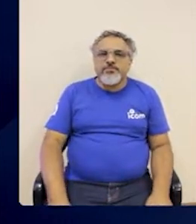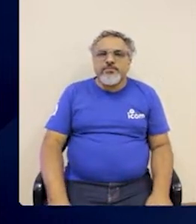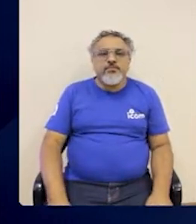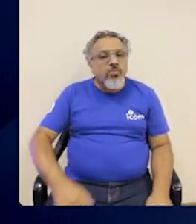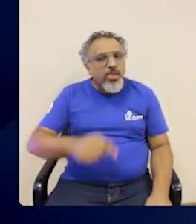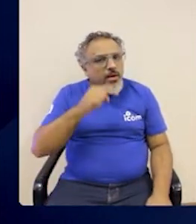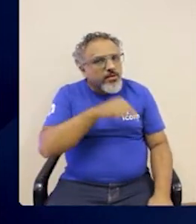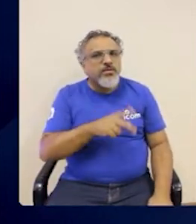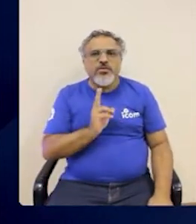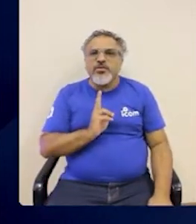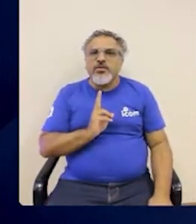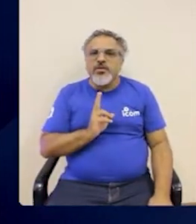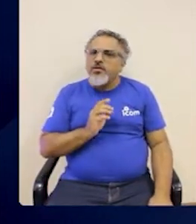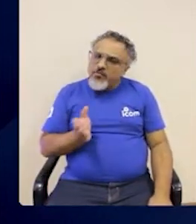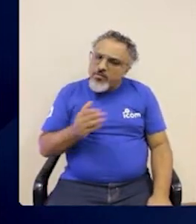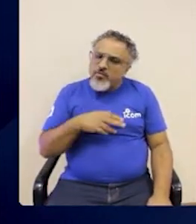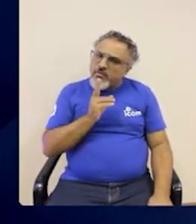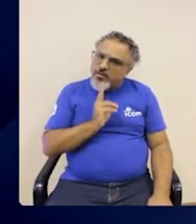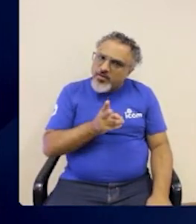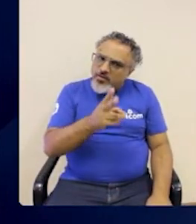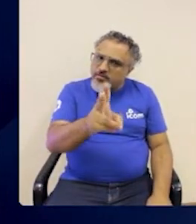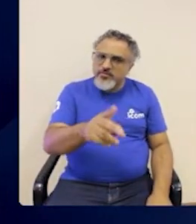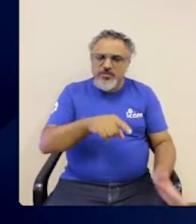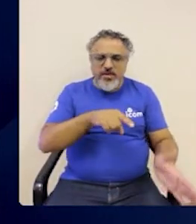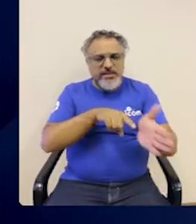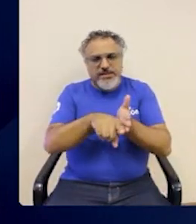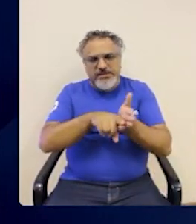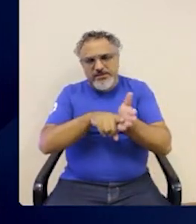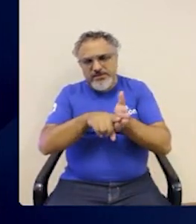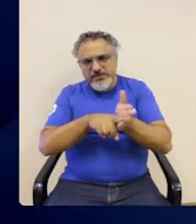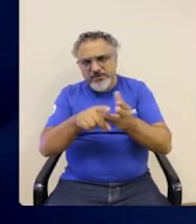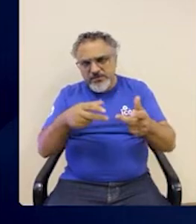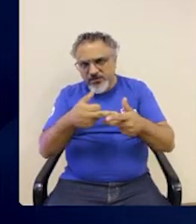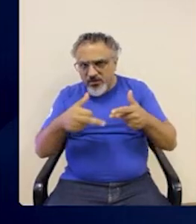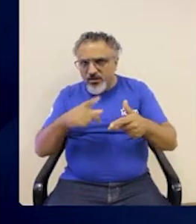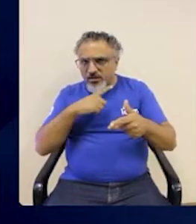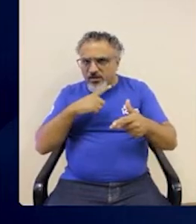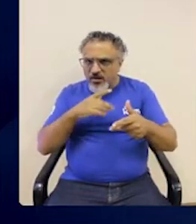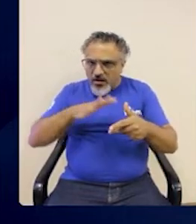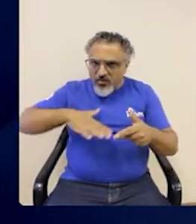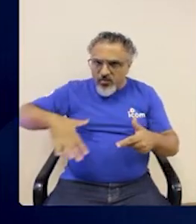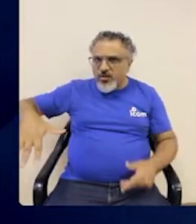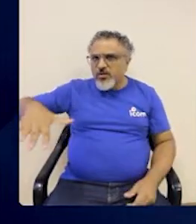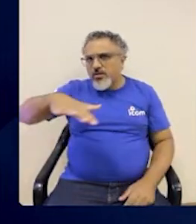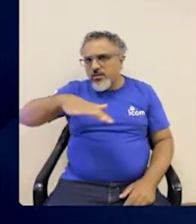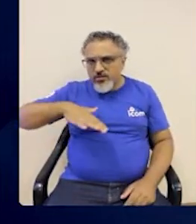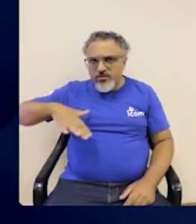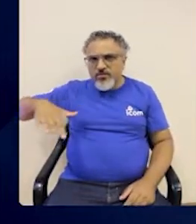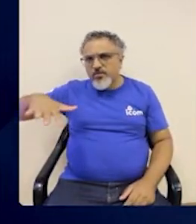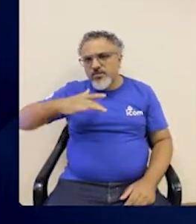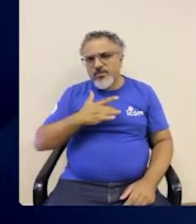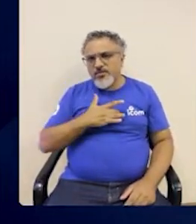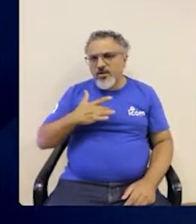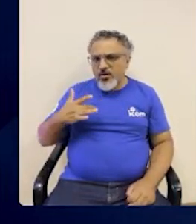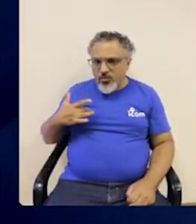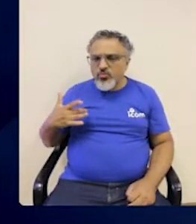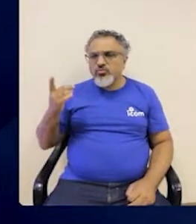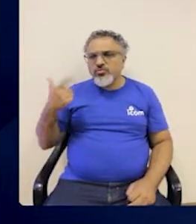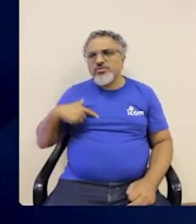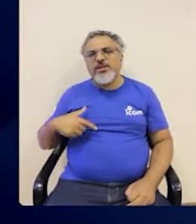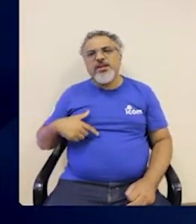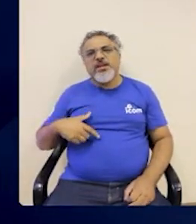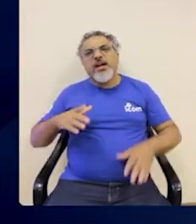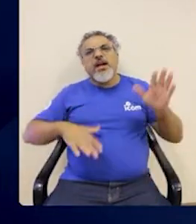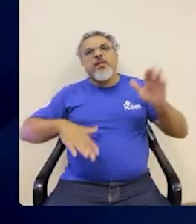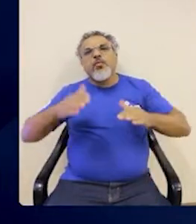fazendo continuamente, né? Esse diagnóstico vai identificando, tem algumas questões de saúde, algumas condições de saúde que é sazonal,